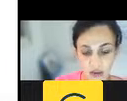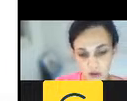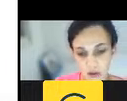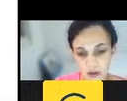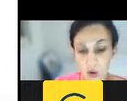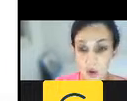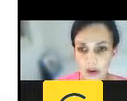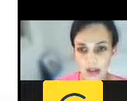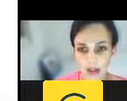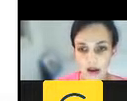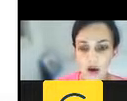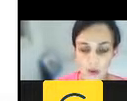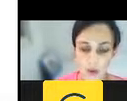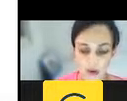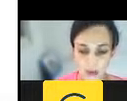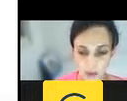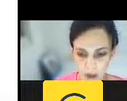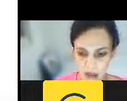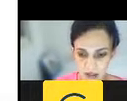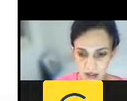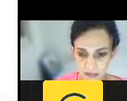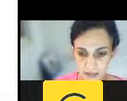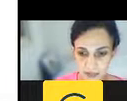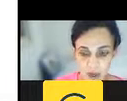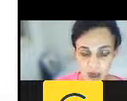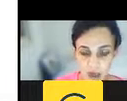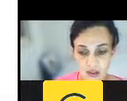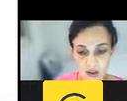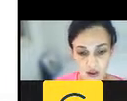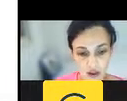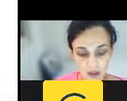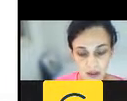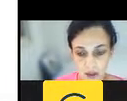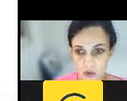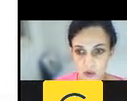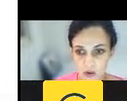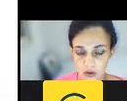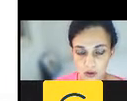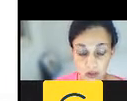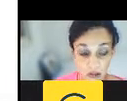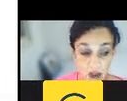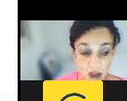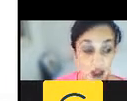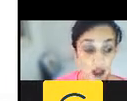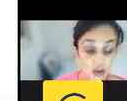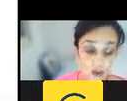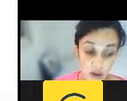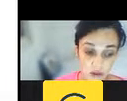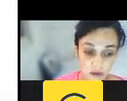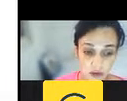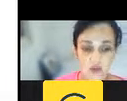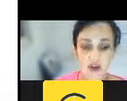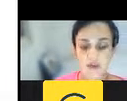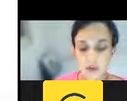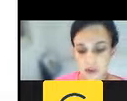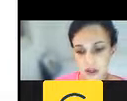na formação omnilateral proposta por Marx, né? E assim a gente pretende com isso evidenciar os